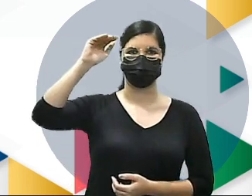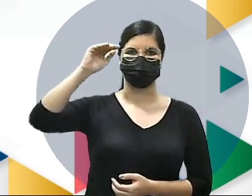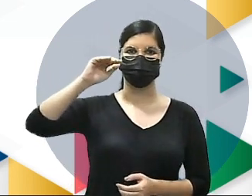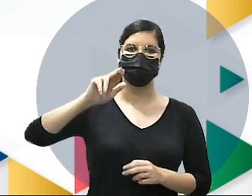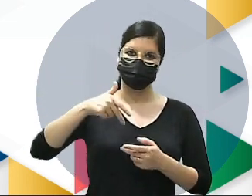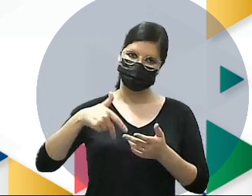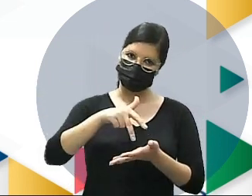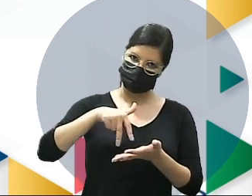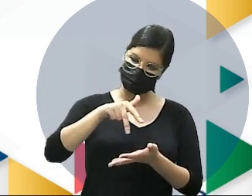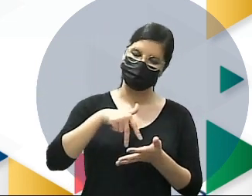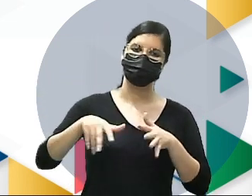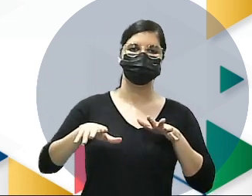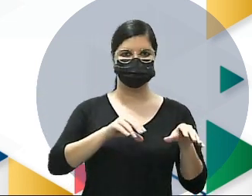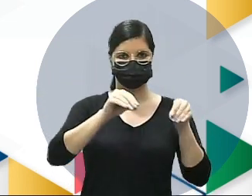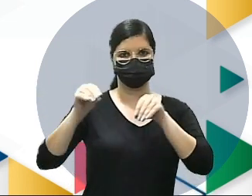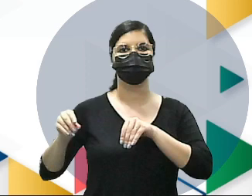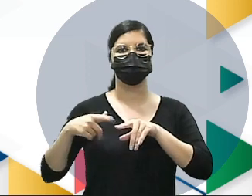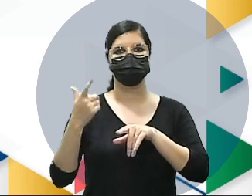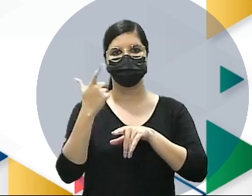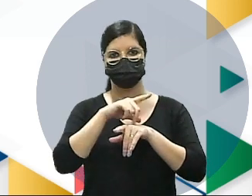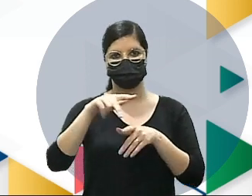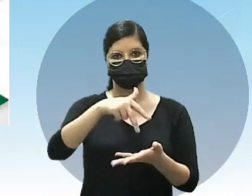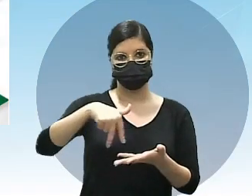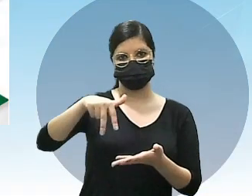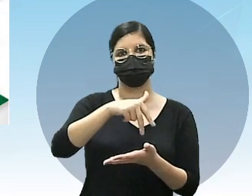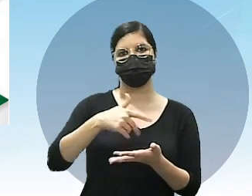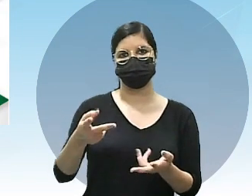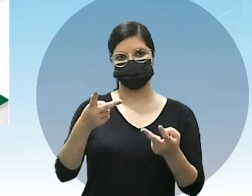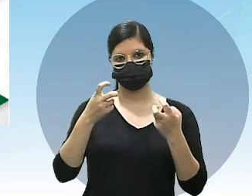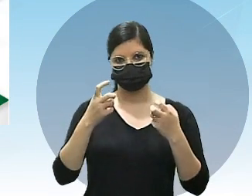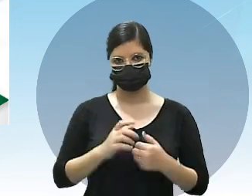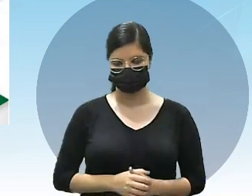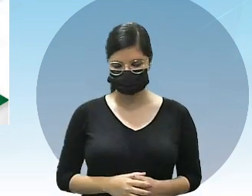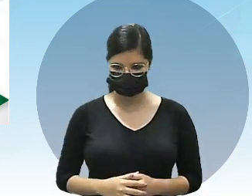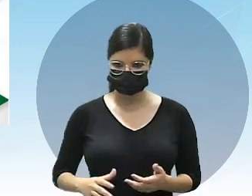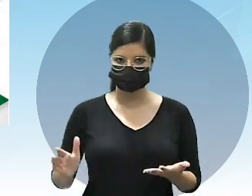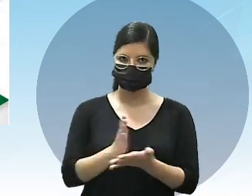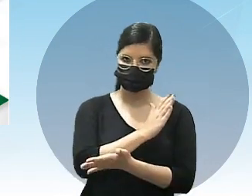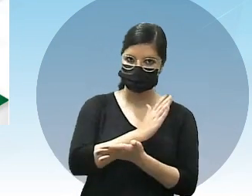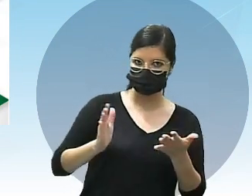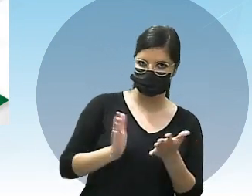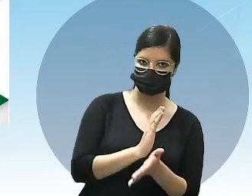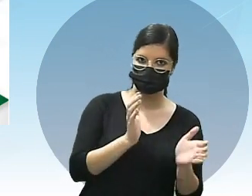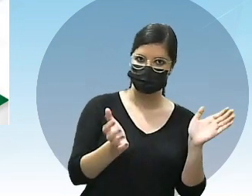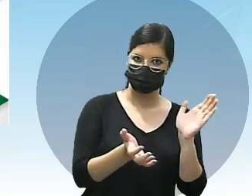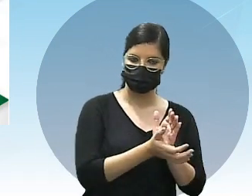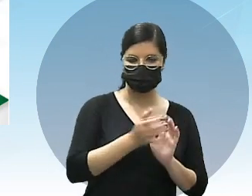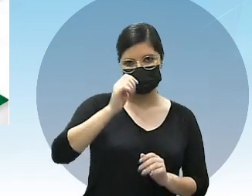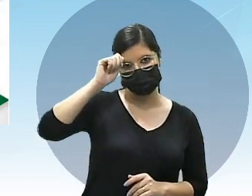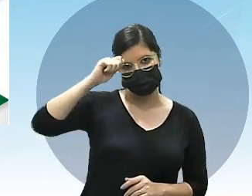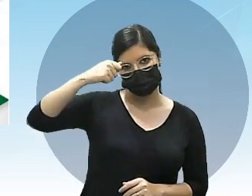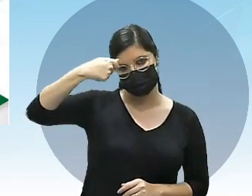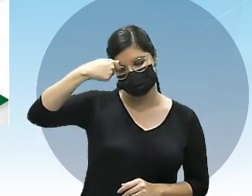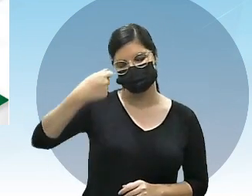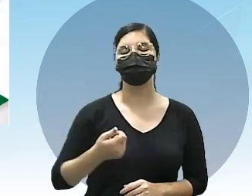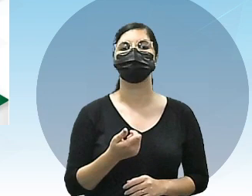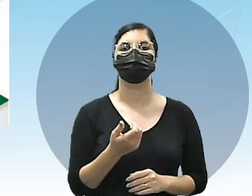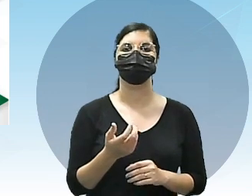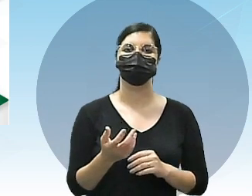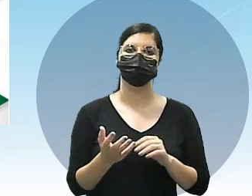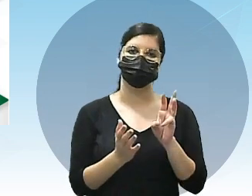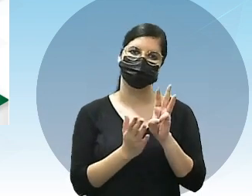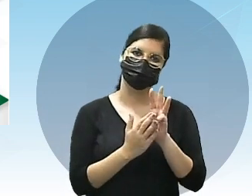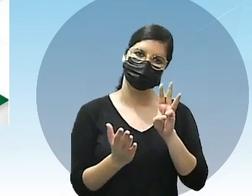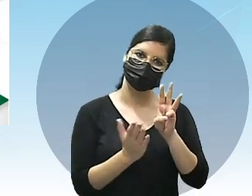ele tem um ritual de passagem também E isso acontece muito na dança se a gente for ver algumas tribos africanas ainda e até as indígenas aqui